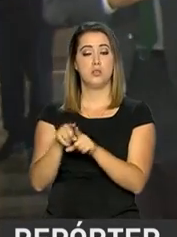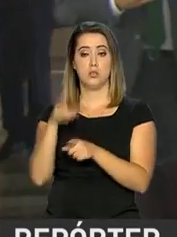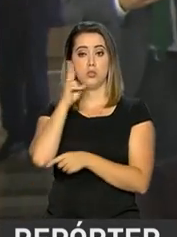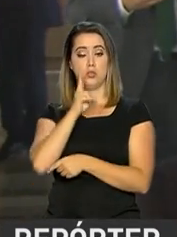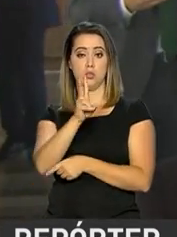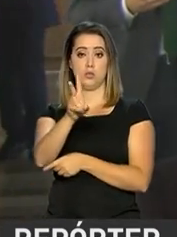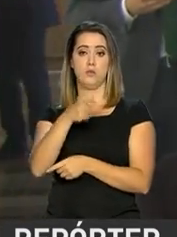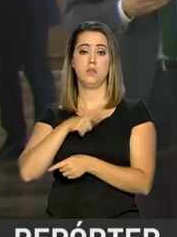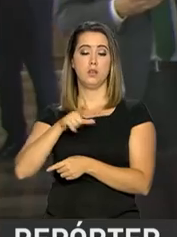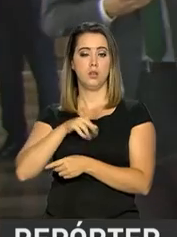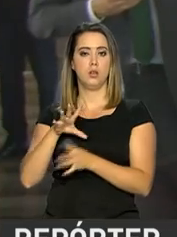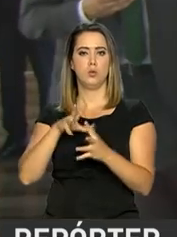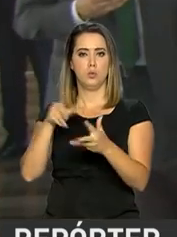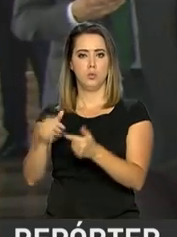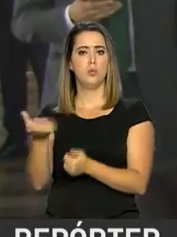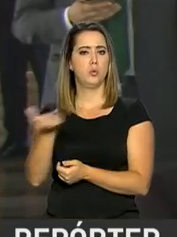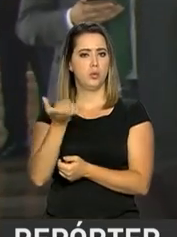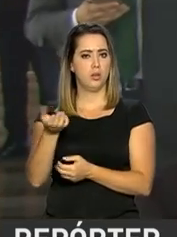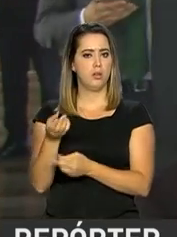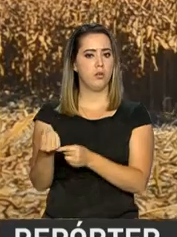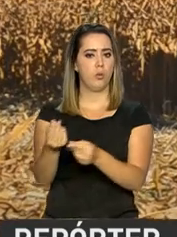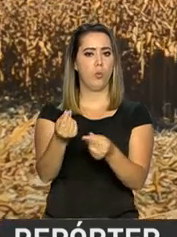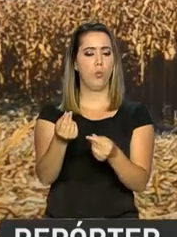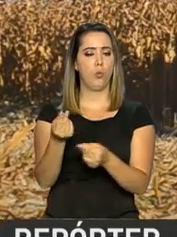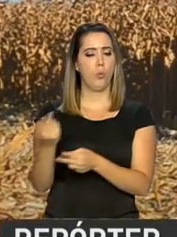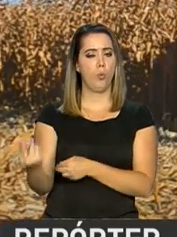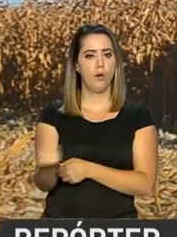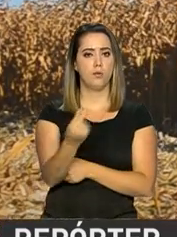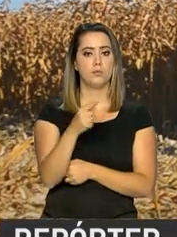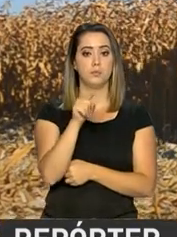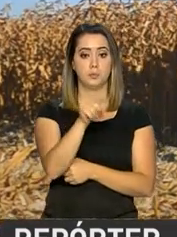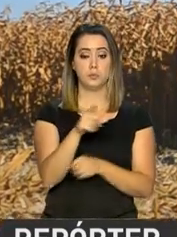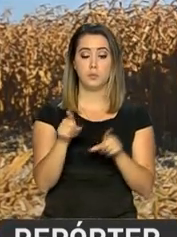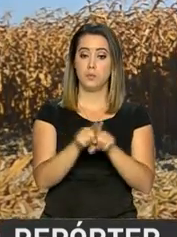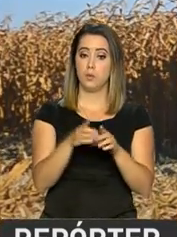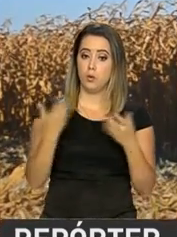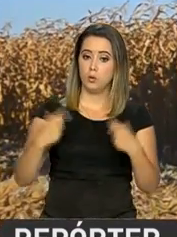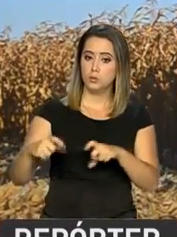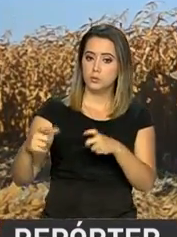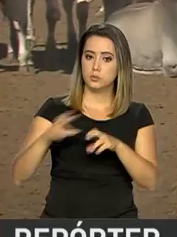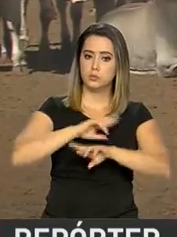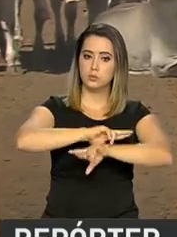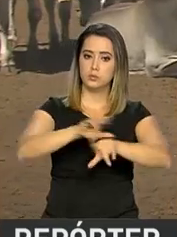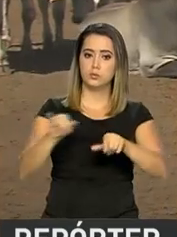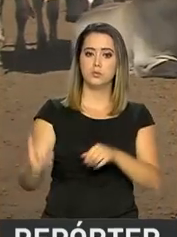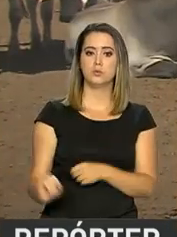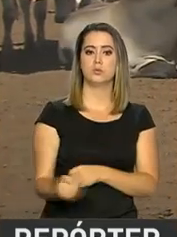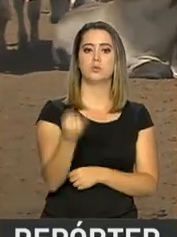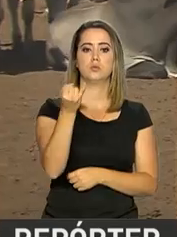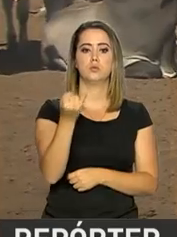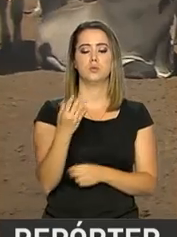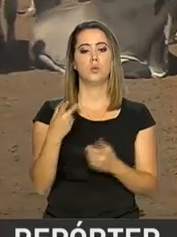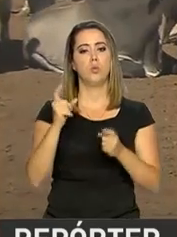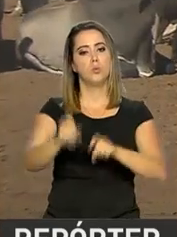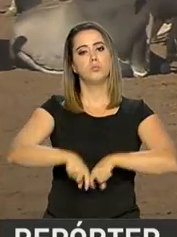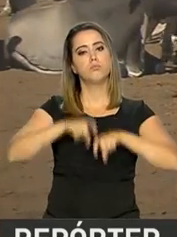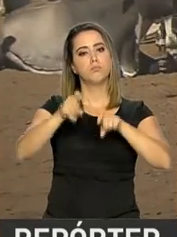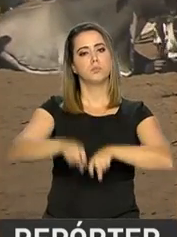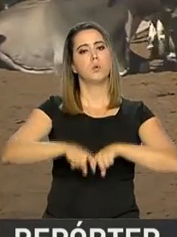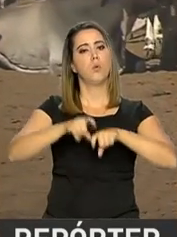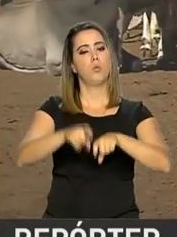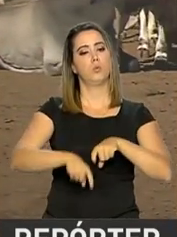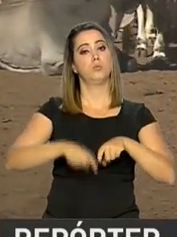mercado no mundo para esse tipo de produto. Celeiro de grandes oportunidades de negócios, o setor do agronegócio quer